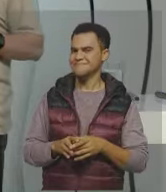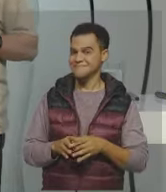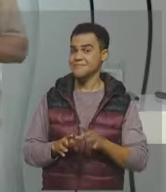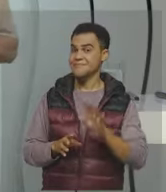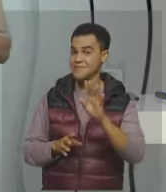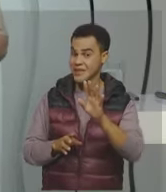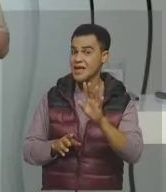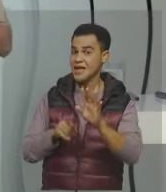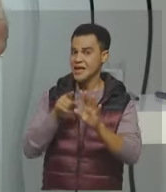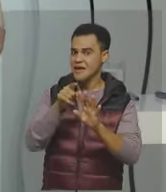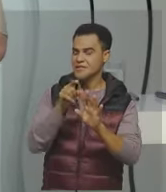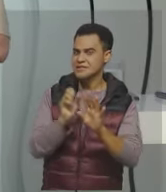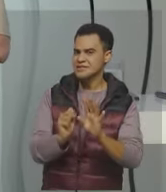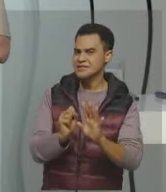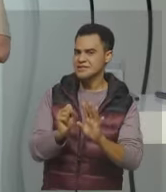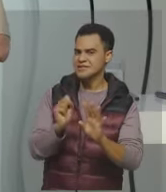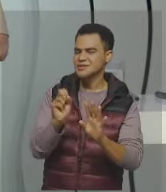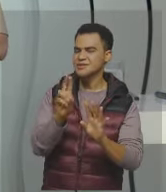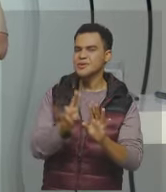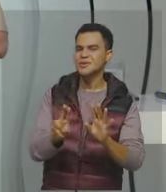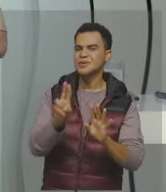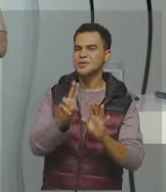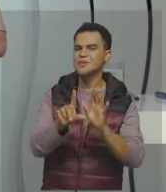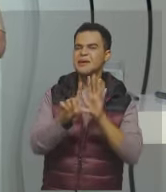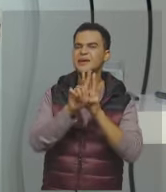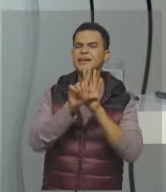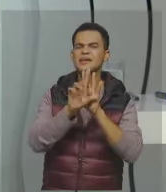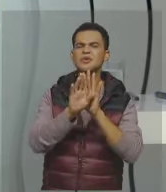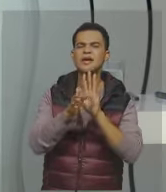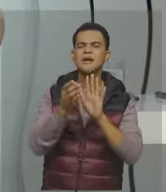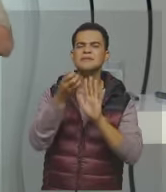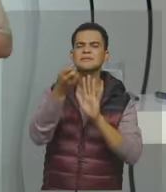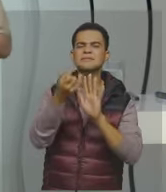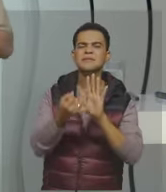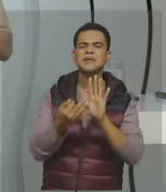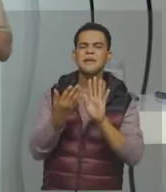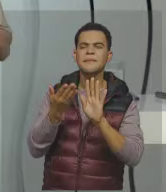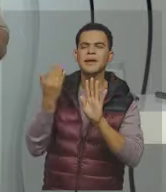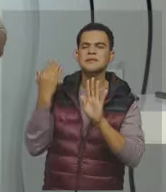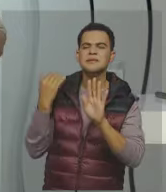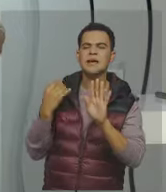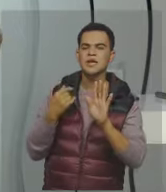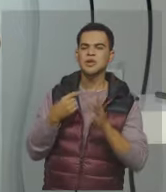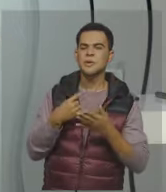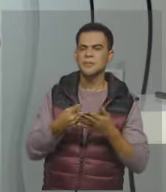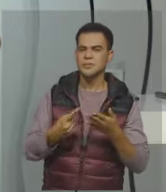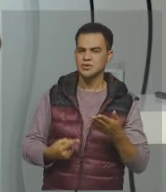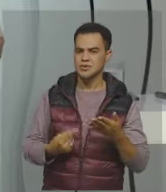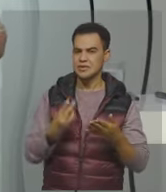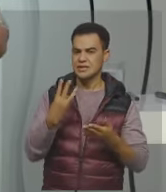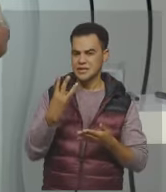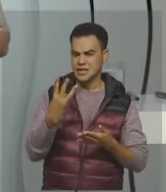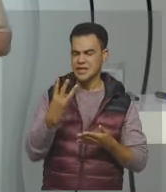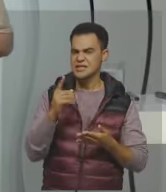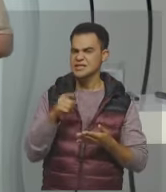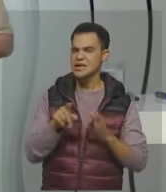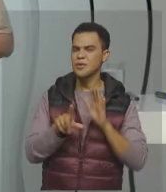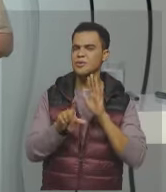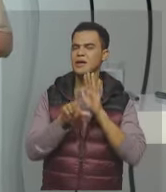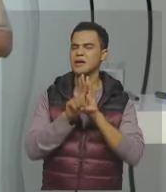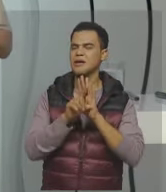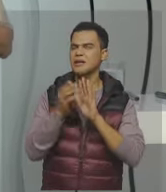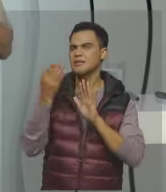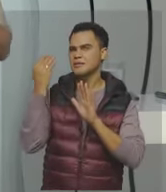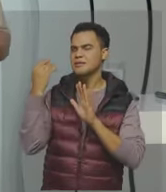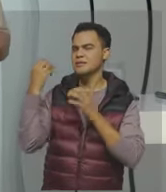podem usar uma lei que eu expliquei também numa aula do ciclo 3, que é a lei dos nós de Kirchhoff. O que ela nos